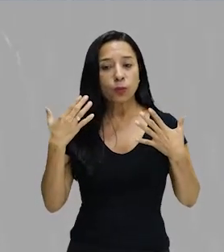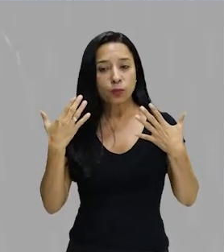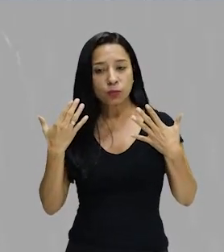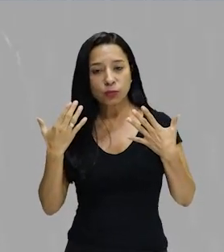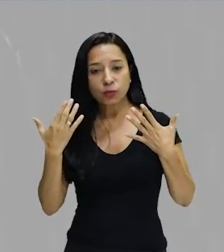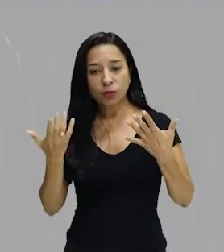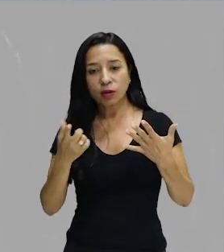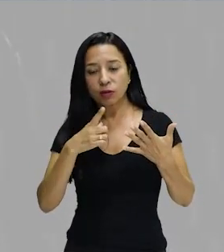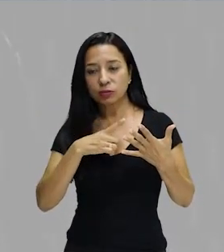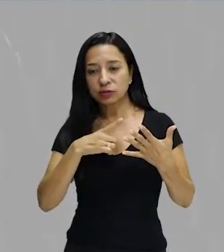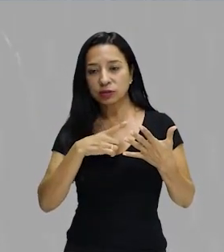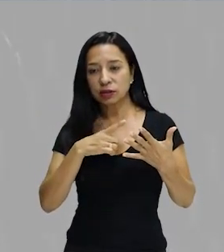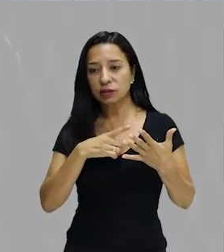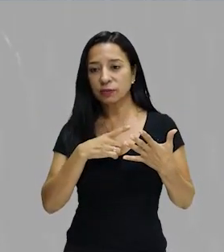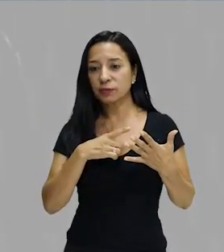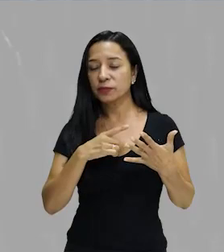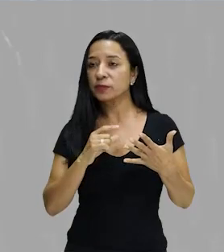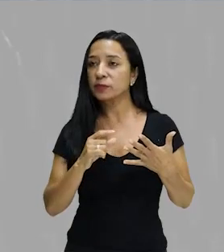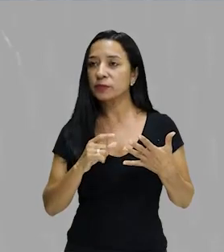uma